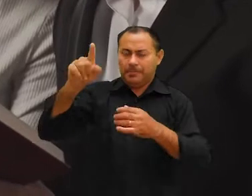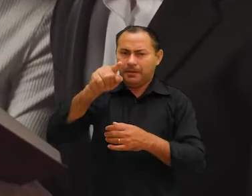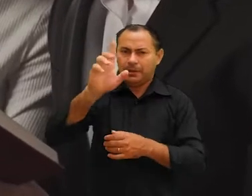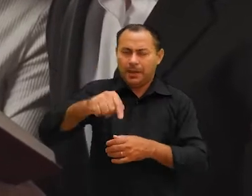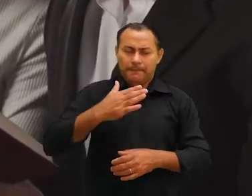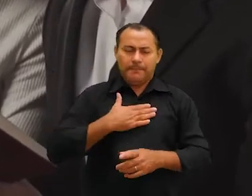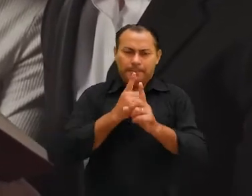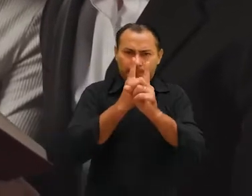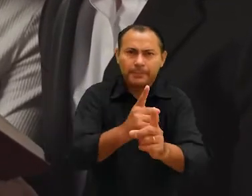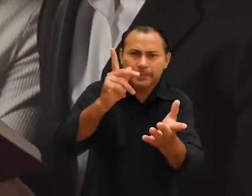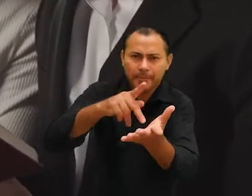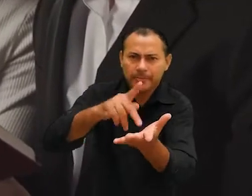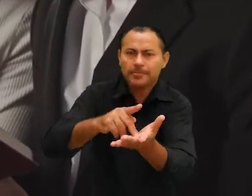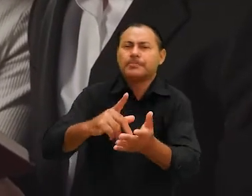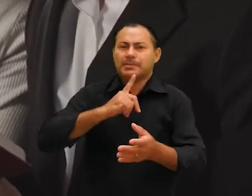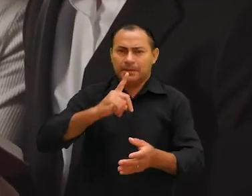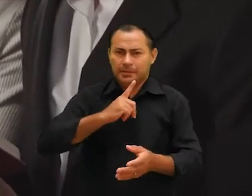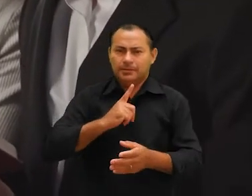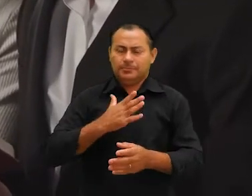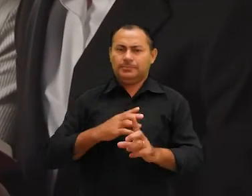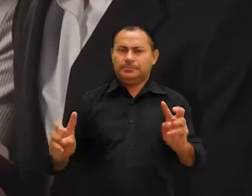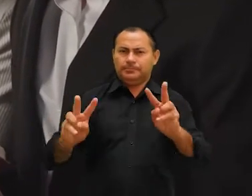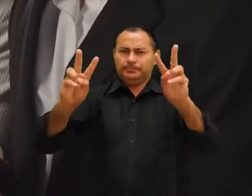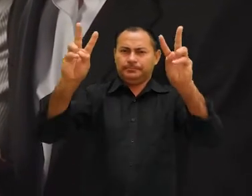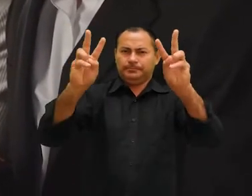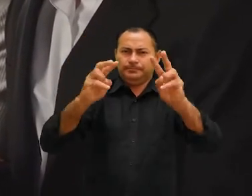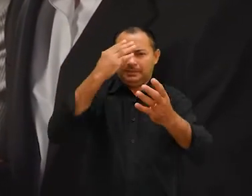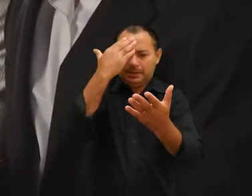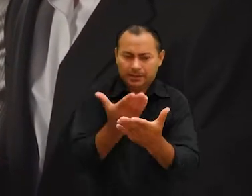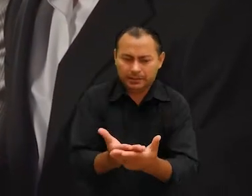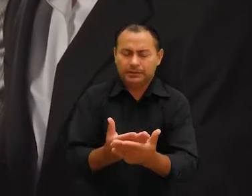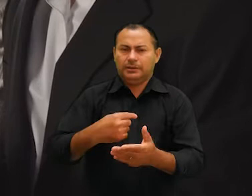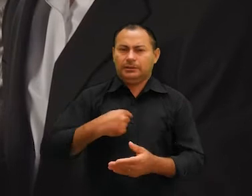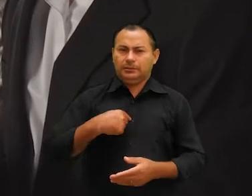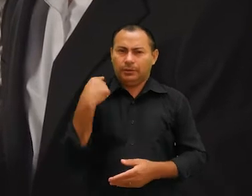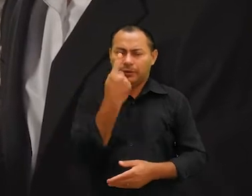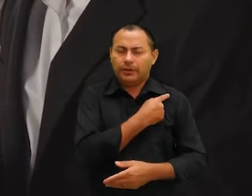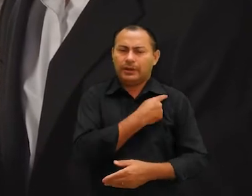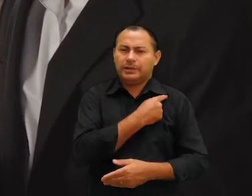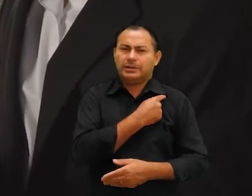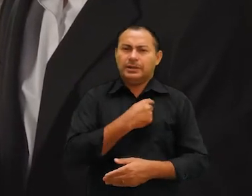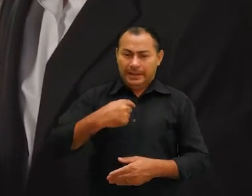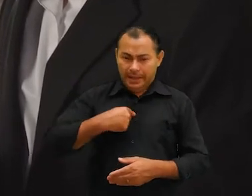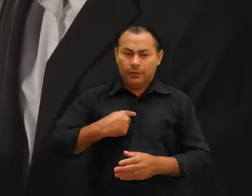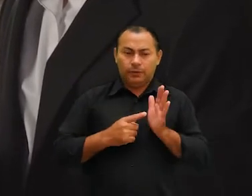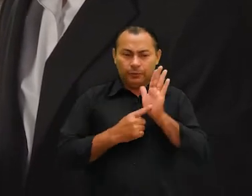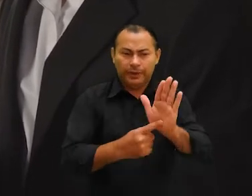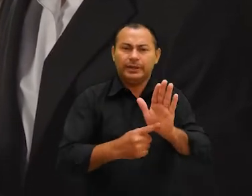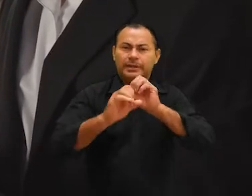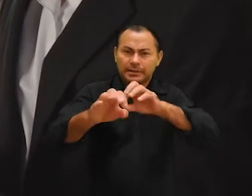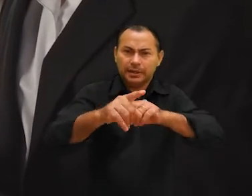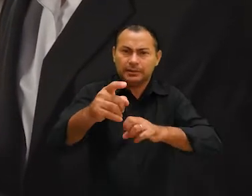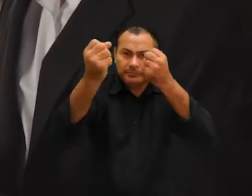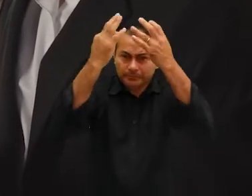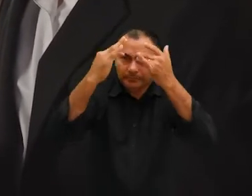pela graça de Deus vocês forem os discípulos verdadeiros e tiverem os meus valores e crerem no que eu vim mostrar ensinar se